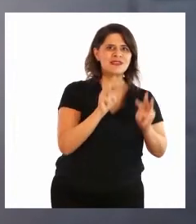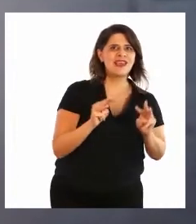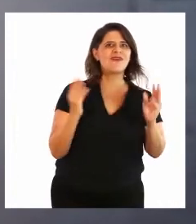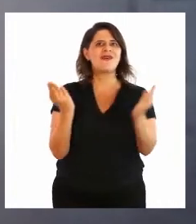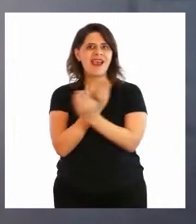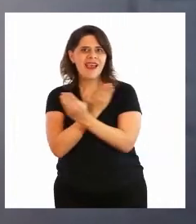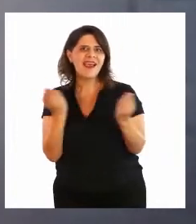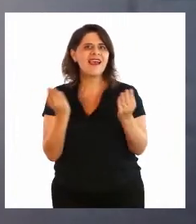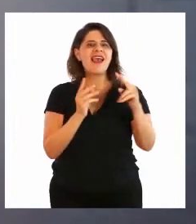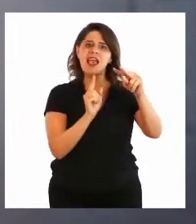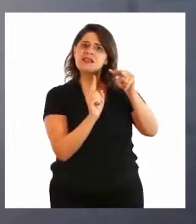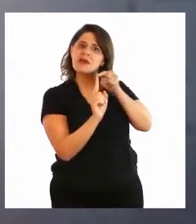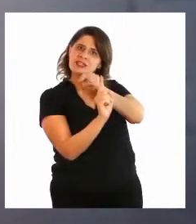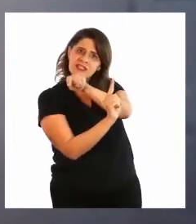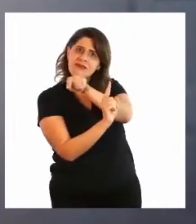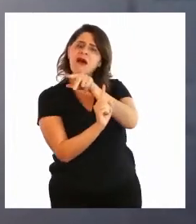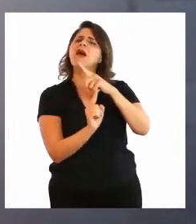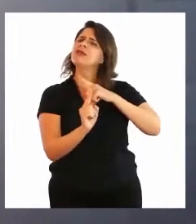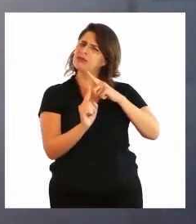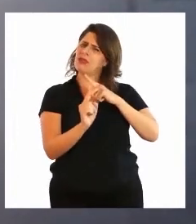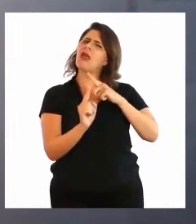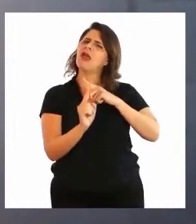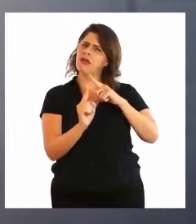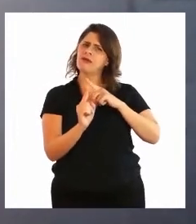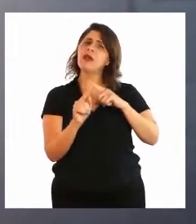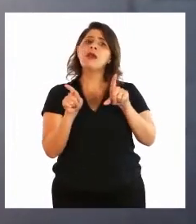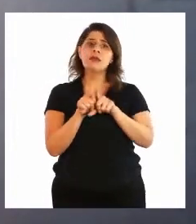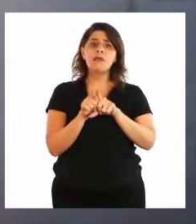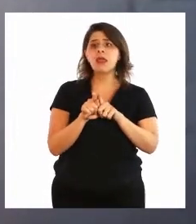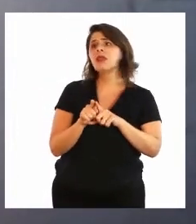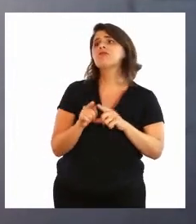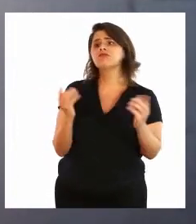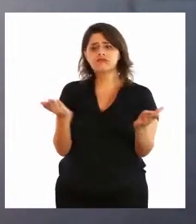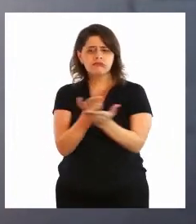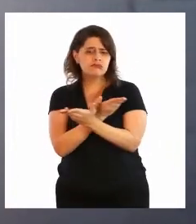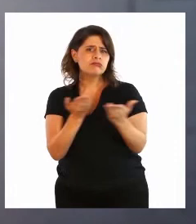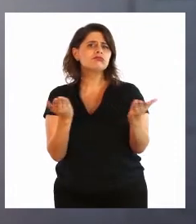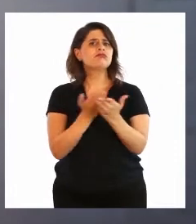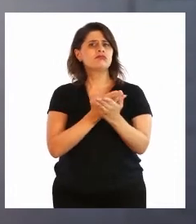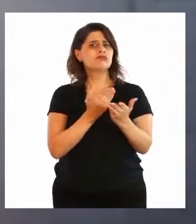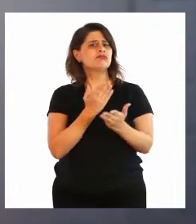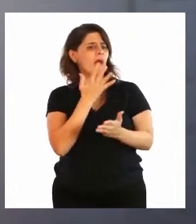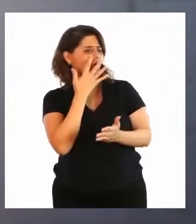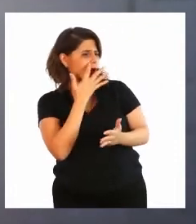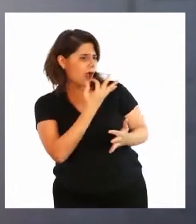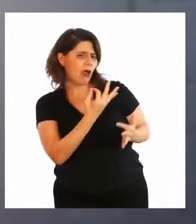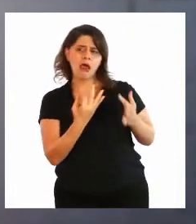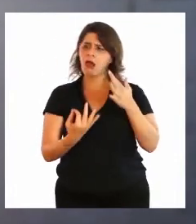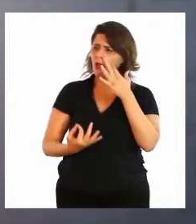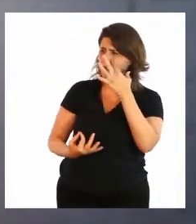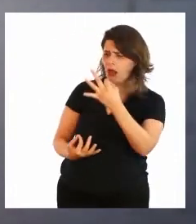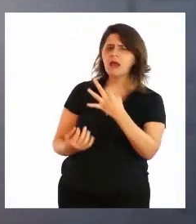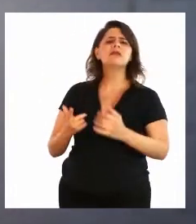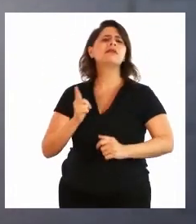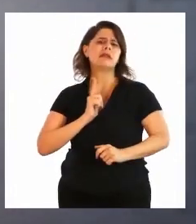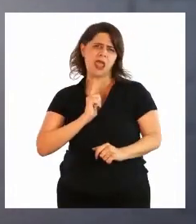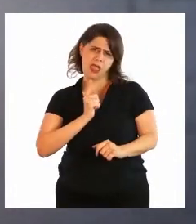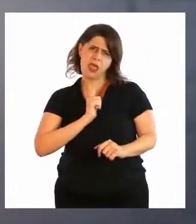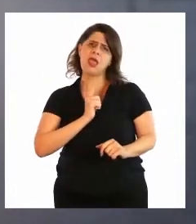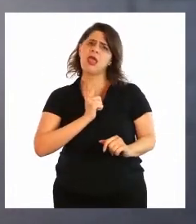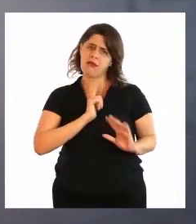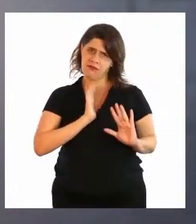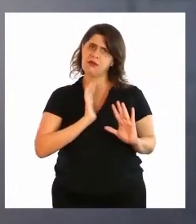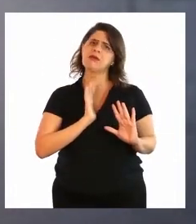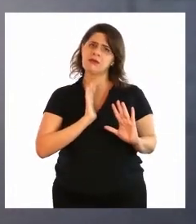ouvidas. Houve escuta de ambas as partes e talvez a gente possa dizer que